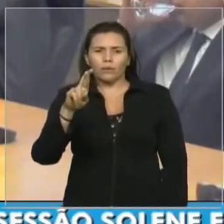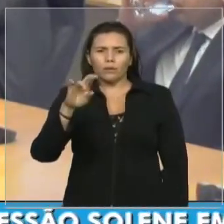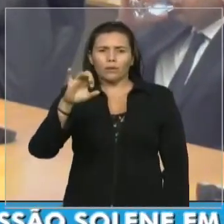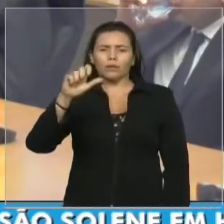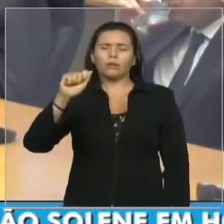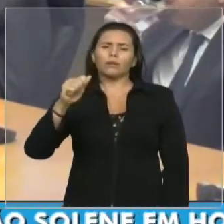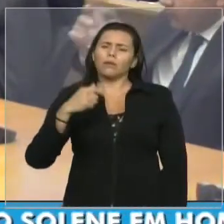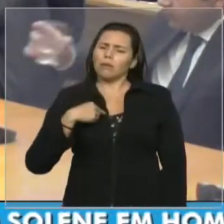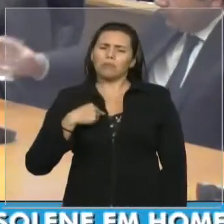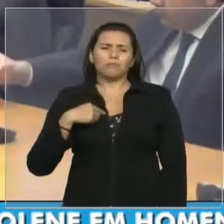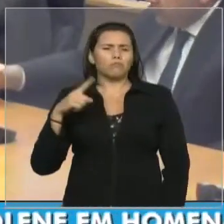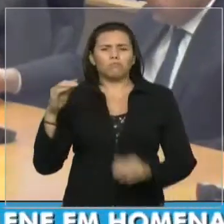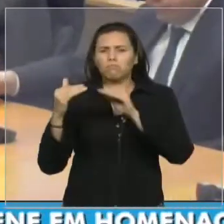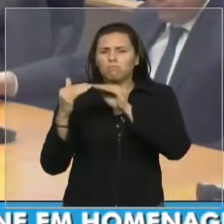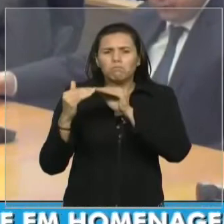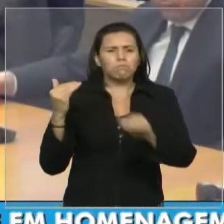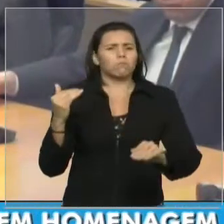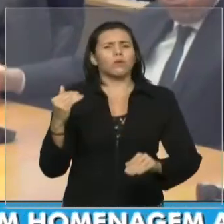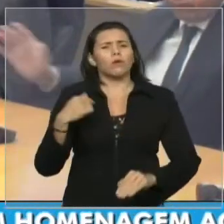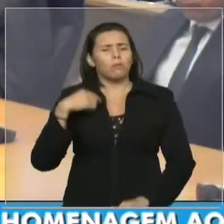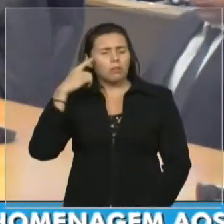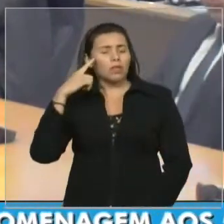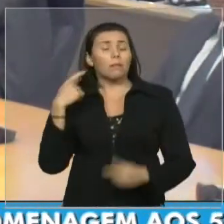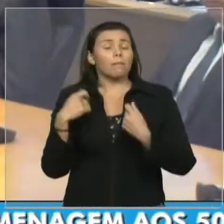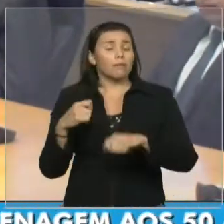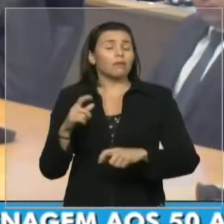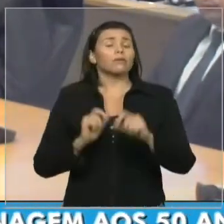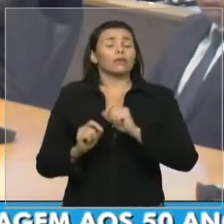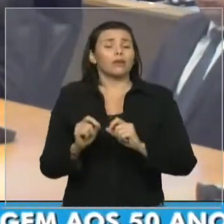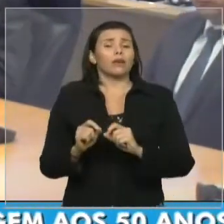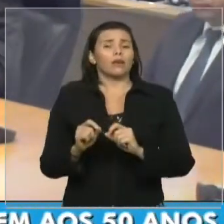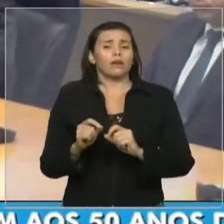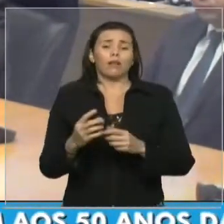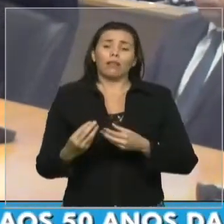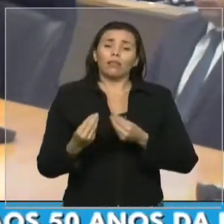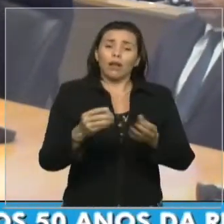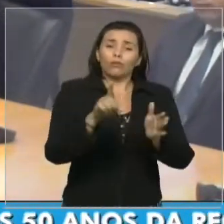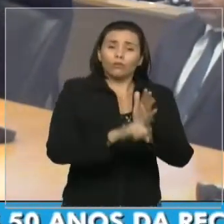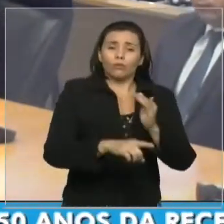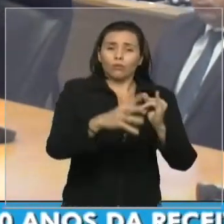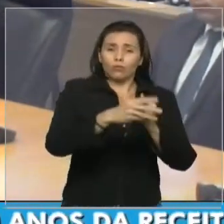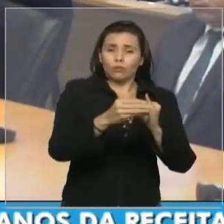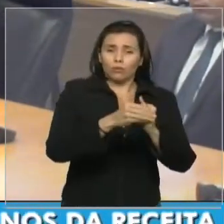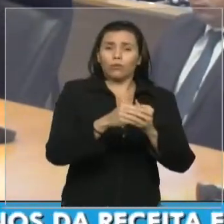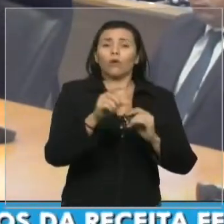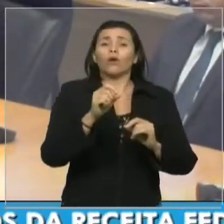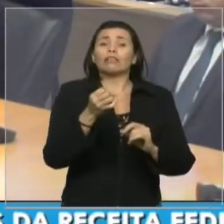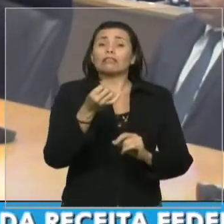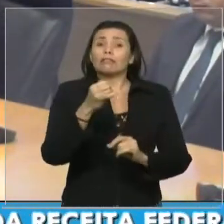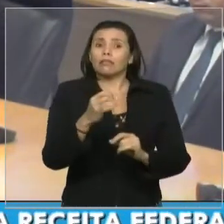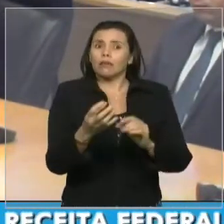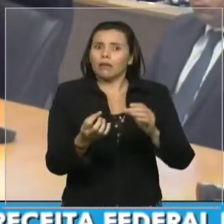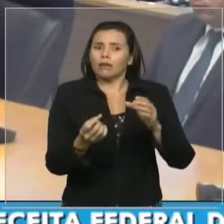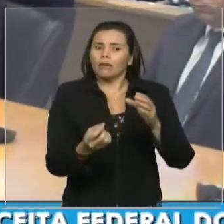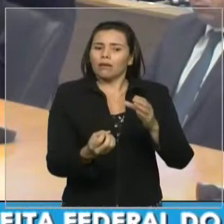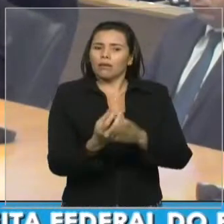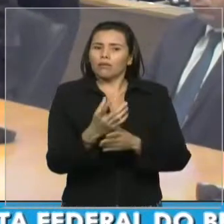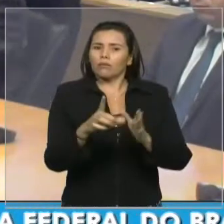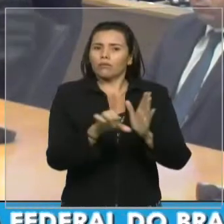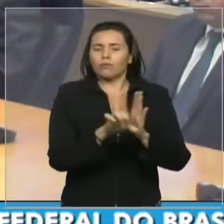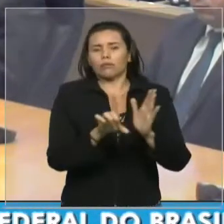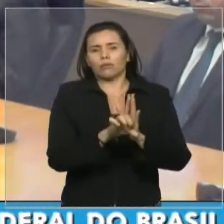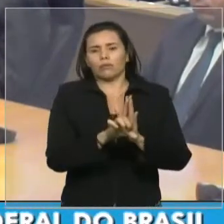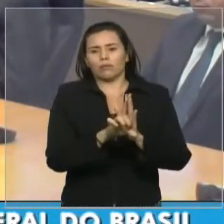lei. E o próprio Poder Executivo propôs à Assembleia, e esta Assembleia aprovou, o fim desta autorização.